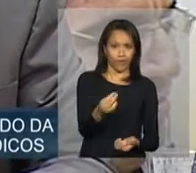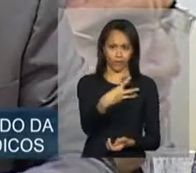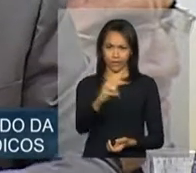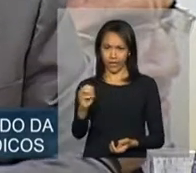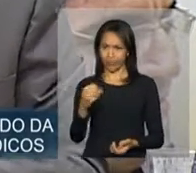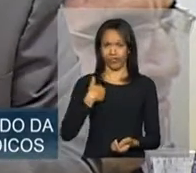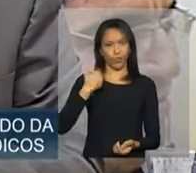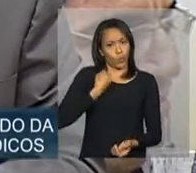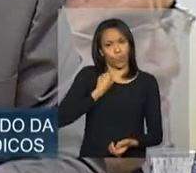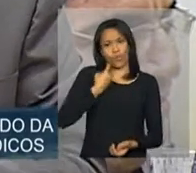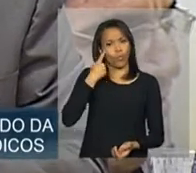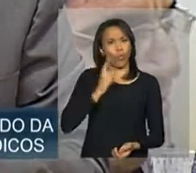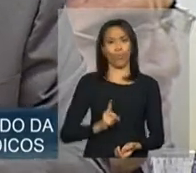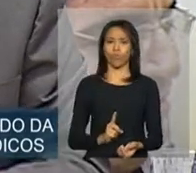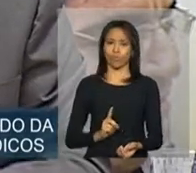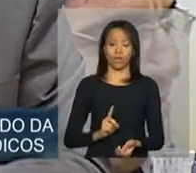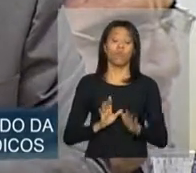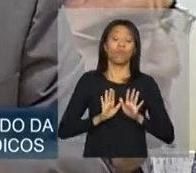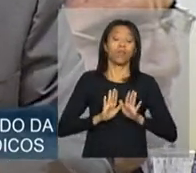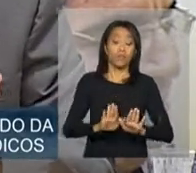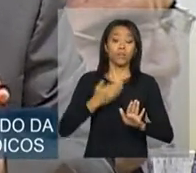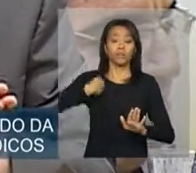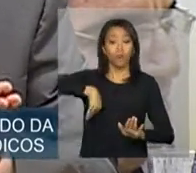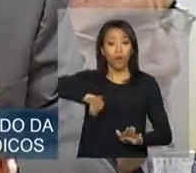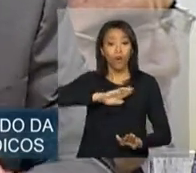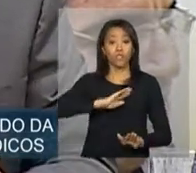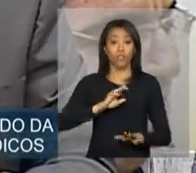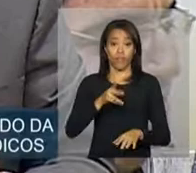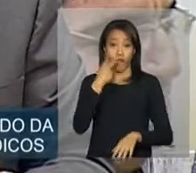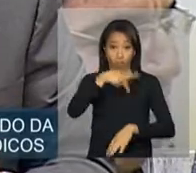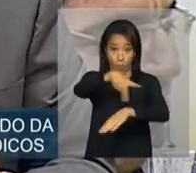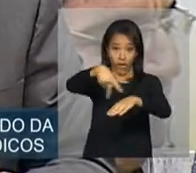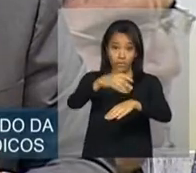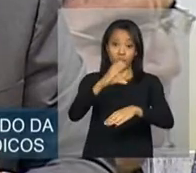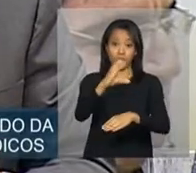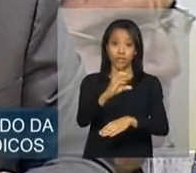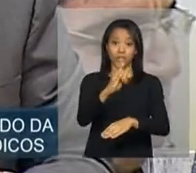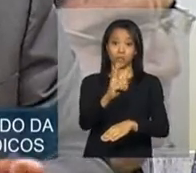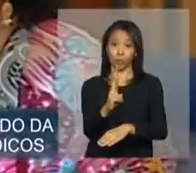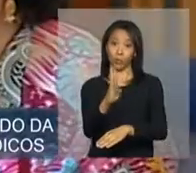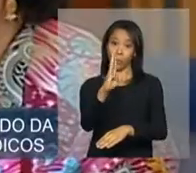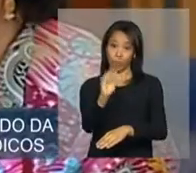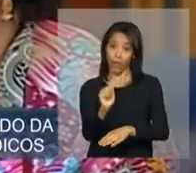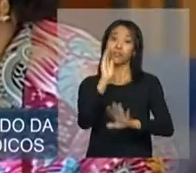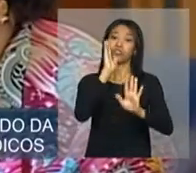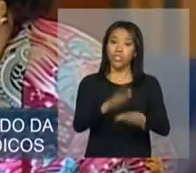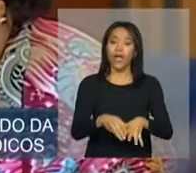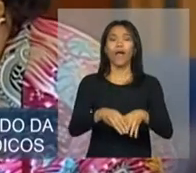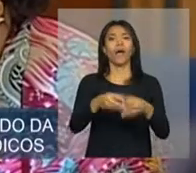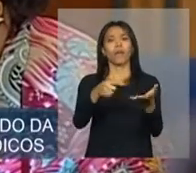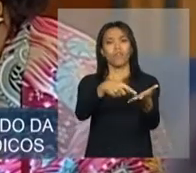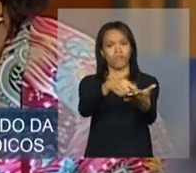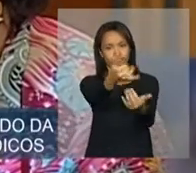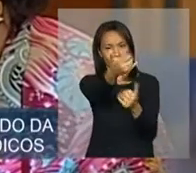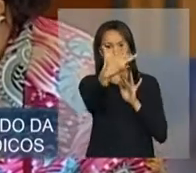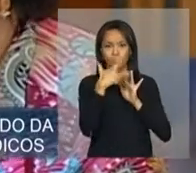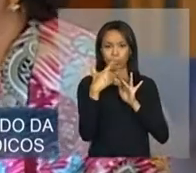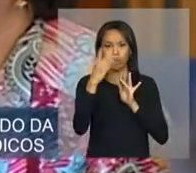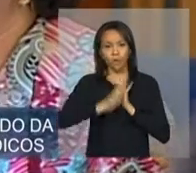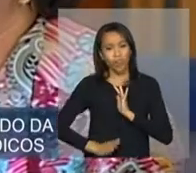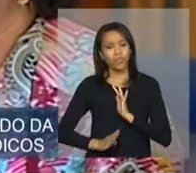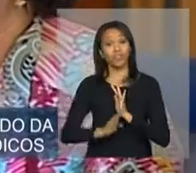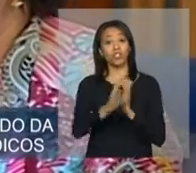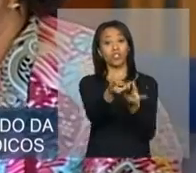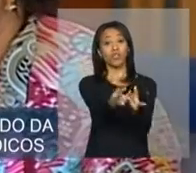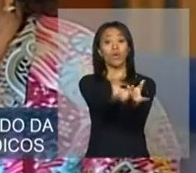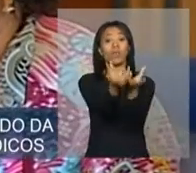de número não mas que nossa Cuba já havia feito a oferta o Brasil relação oferecer 6 mil médicos